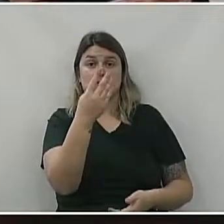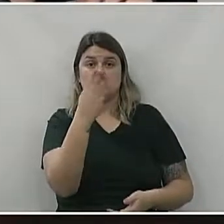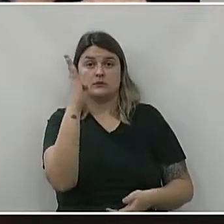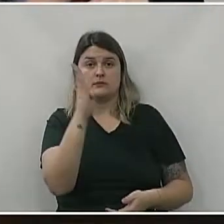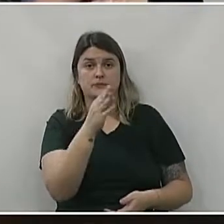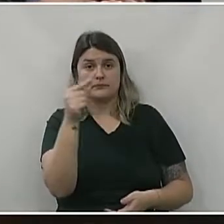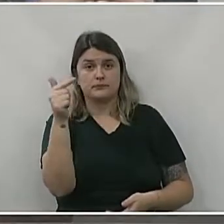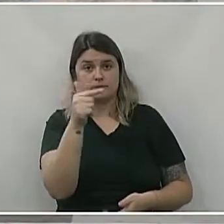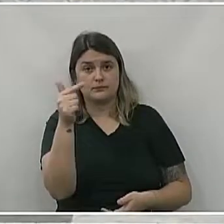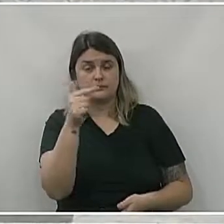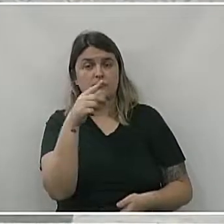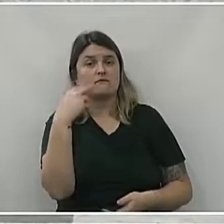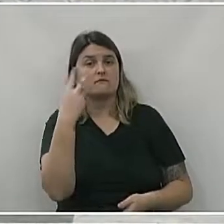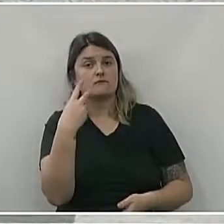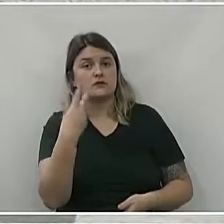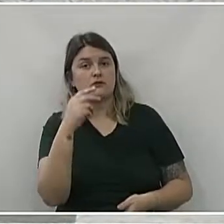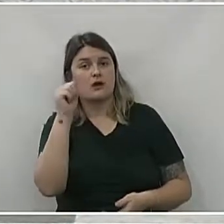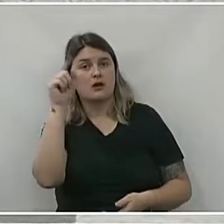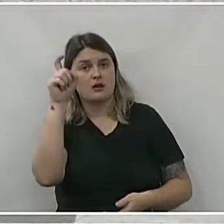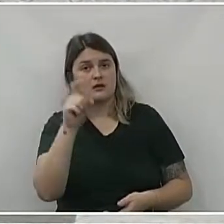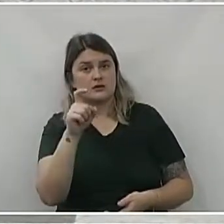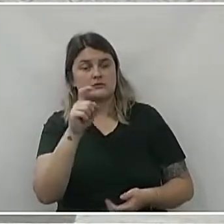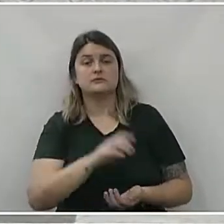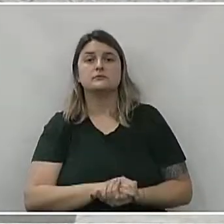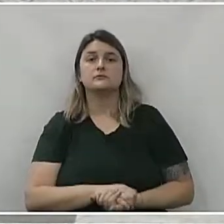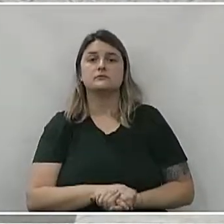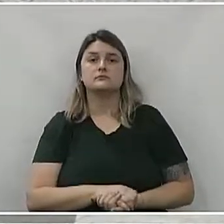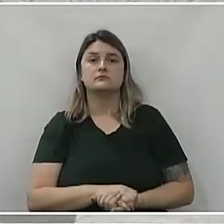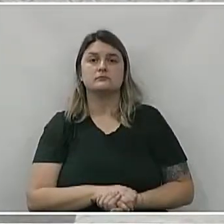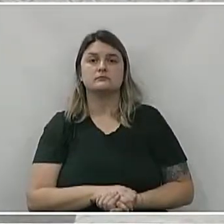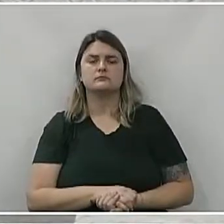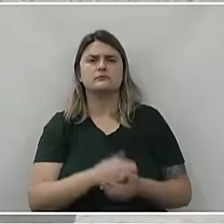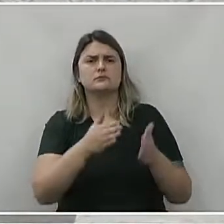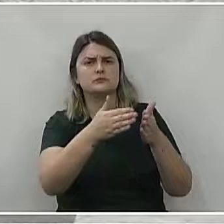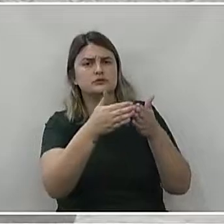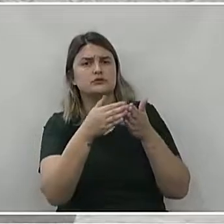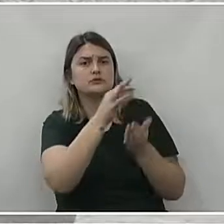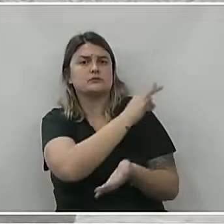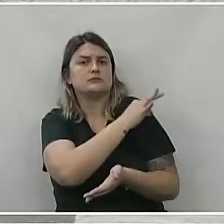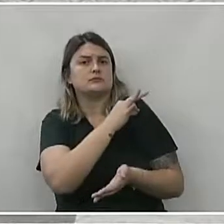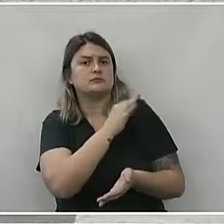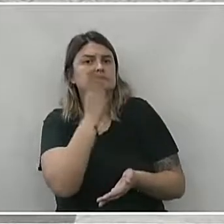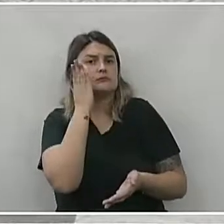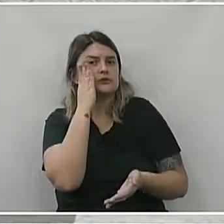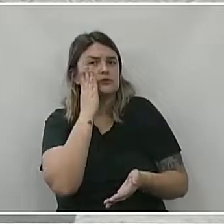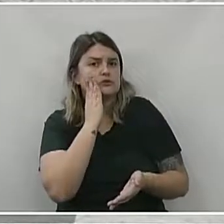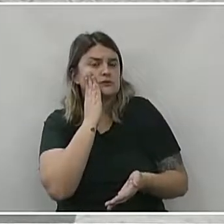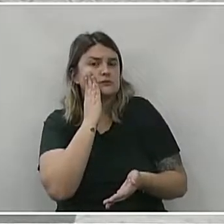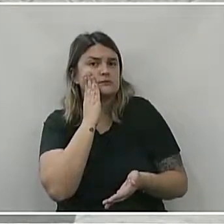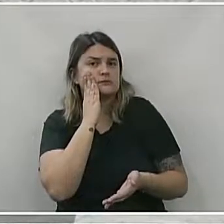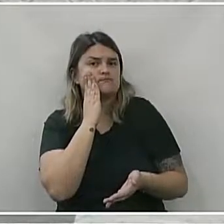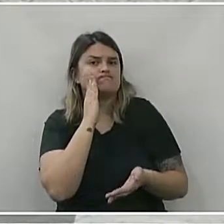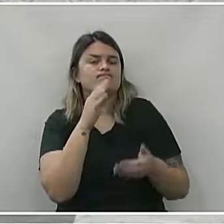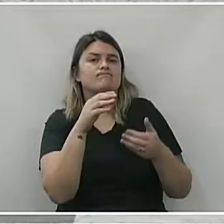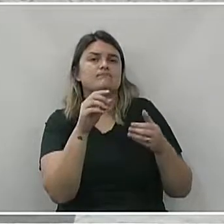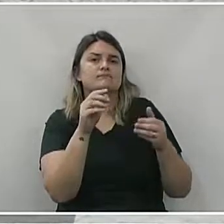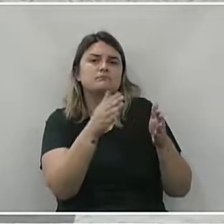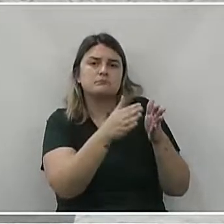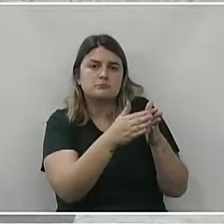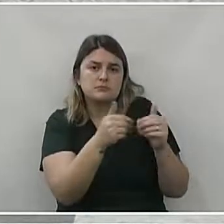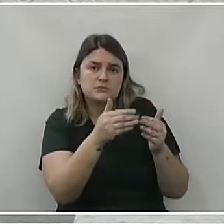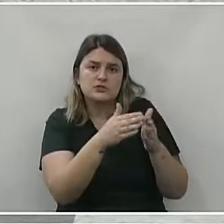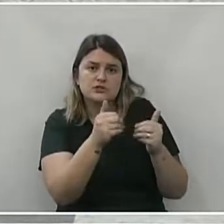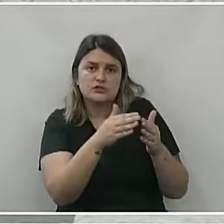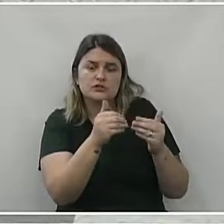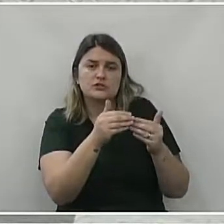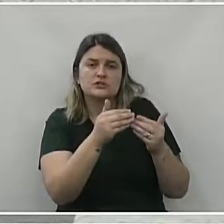de 2022, do vereador Alex Anastácio. Ao senhor prefeito municipal para que requeira ao setor